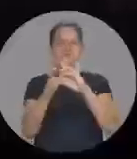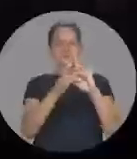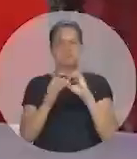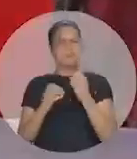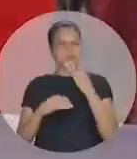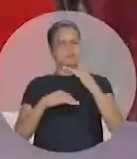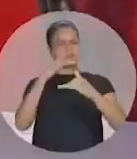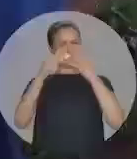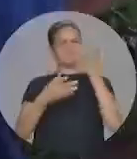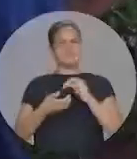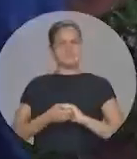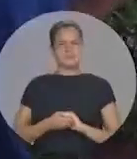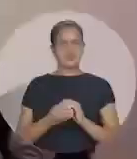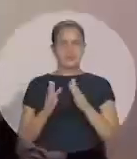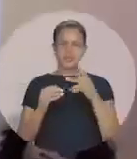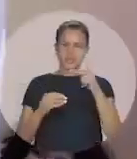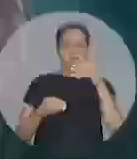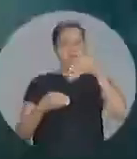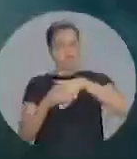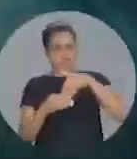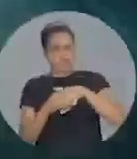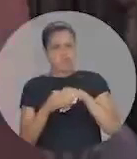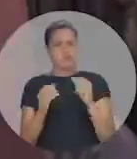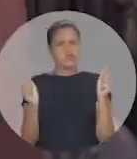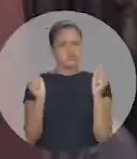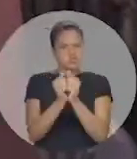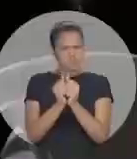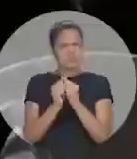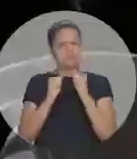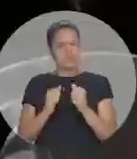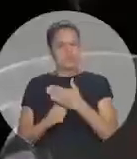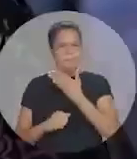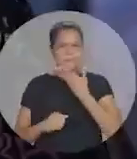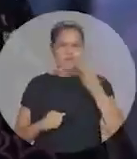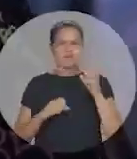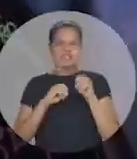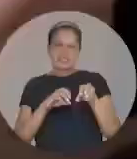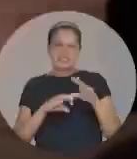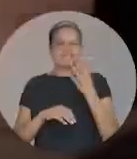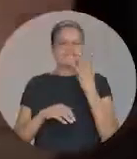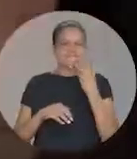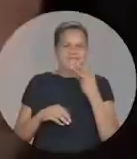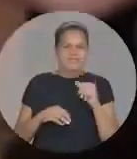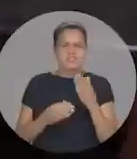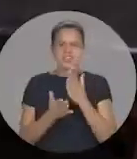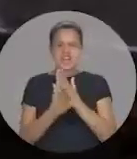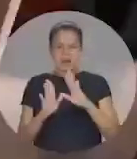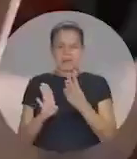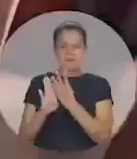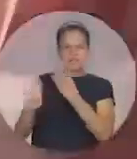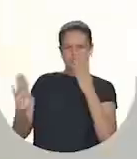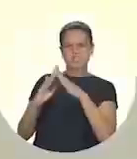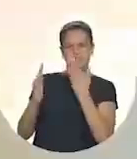bem que cresce a cada dia. Peço seu voto para que juntos possamos melhorar a qualidade do ensino das nossas crianças e zerar